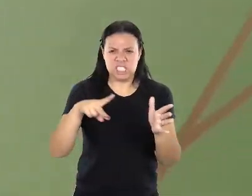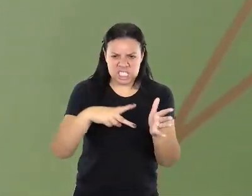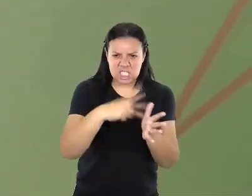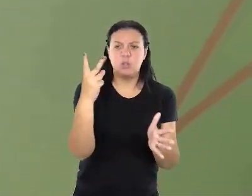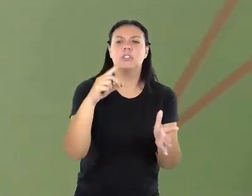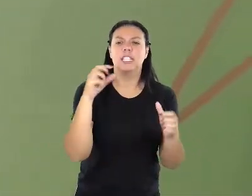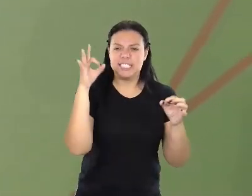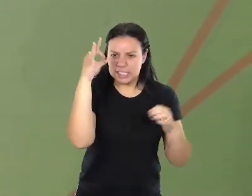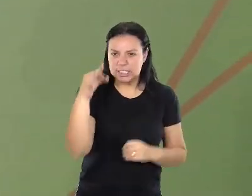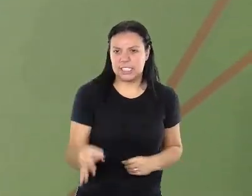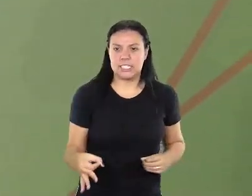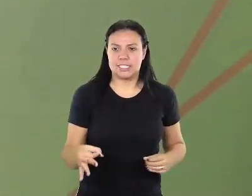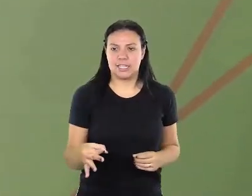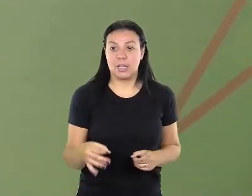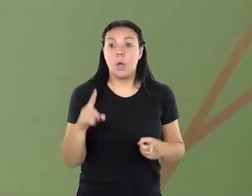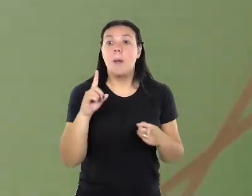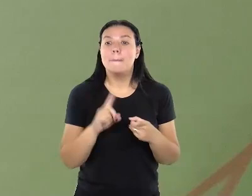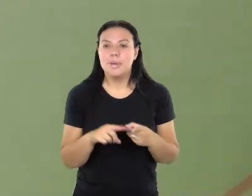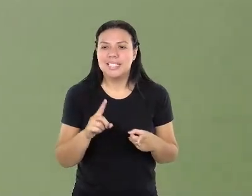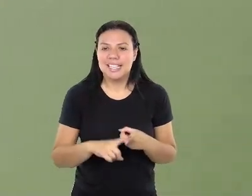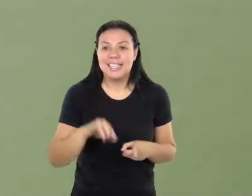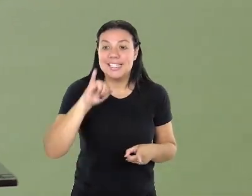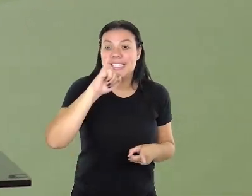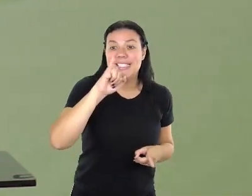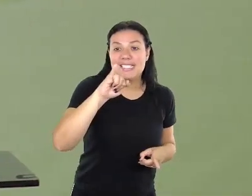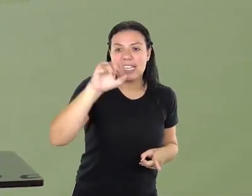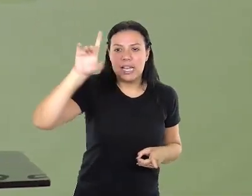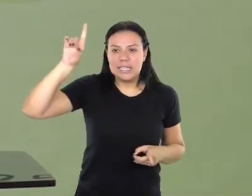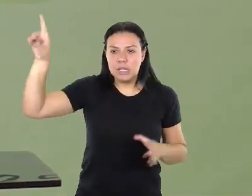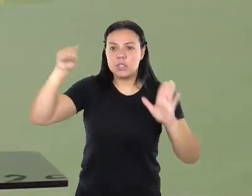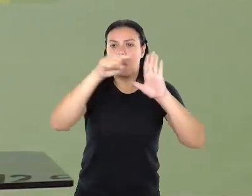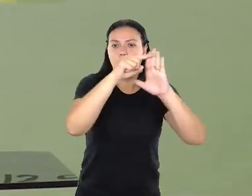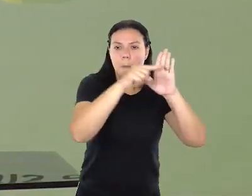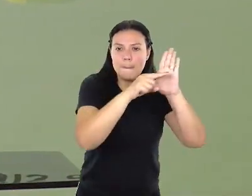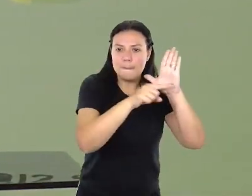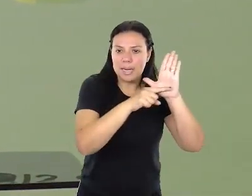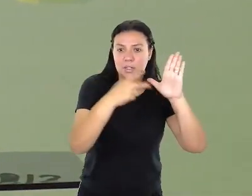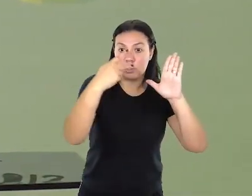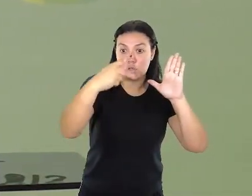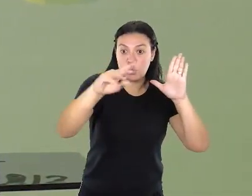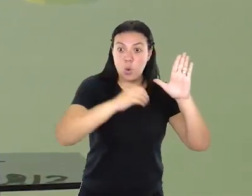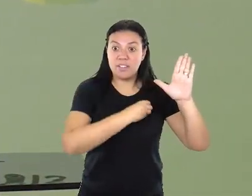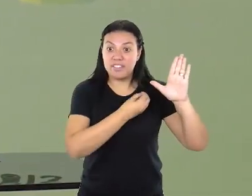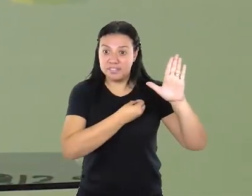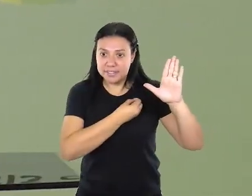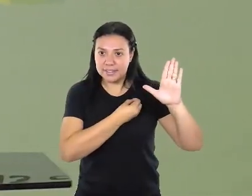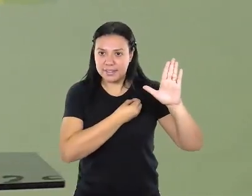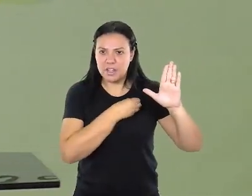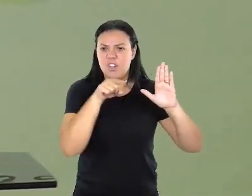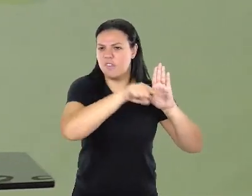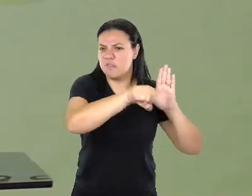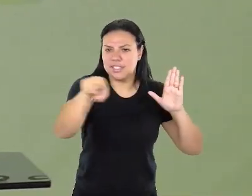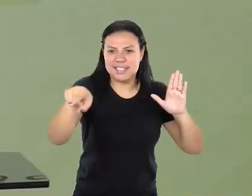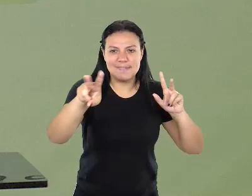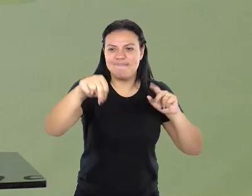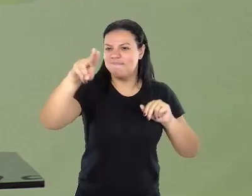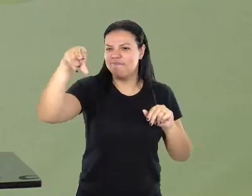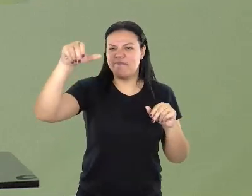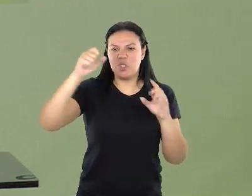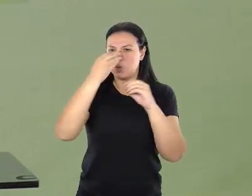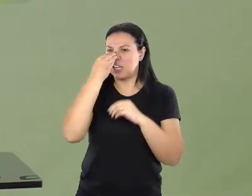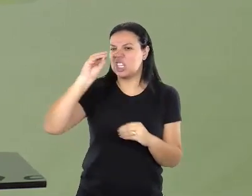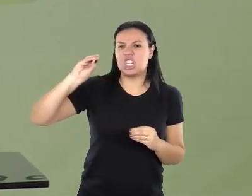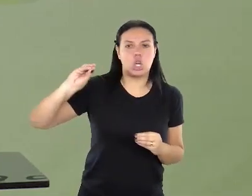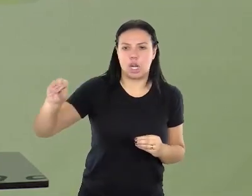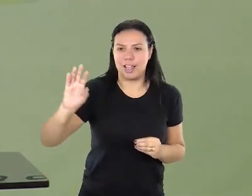terceira. Porque se Deus tem um projeto para a nossa igreja, para a sua vida, você jamais poderá frustrar os